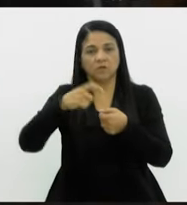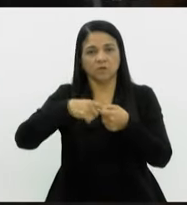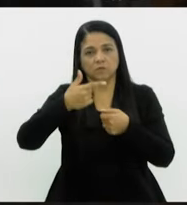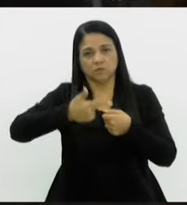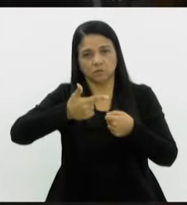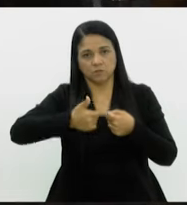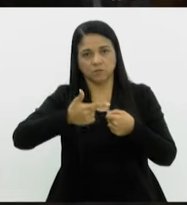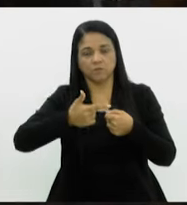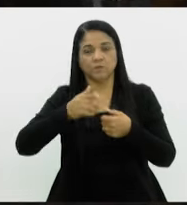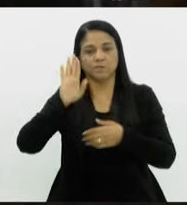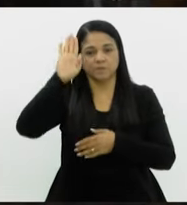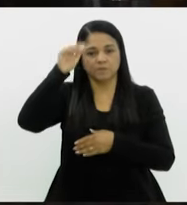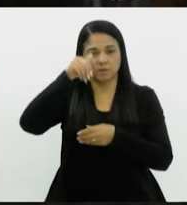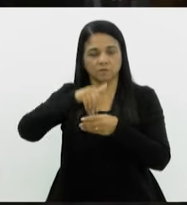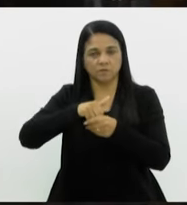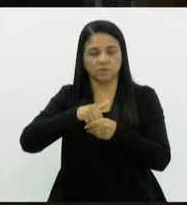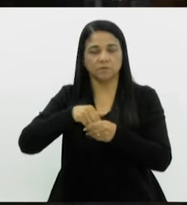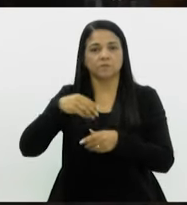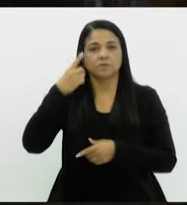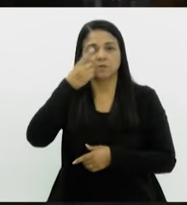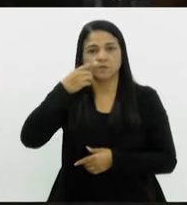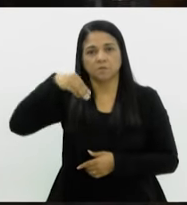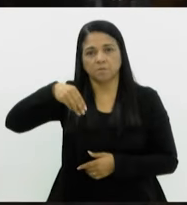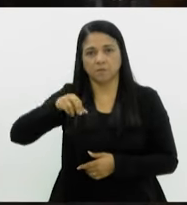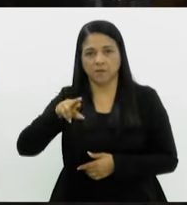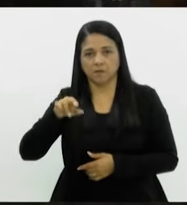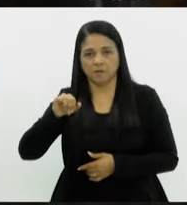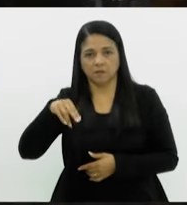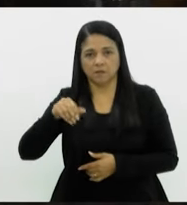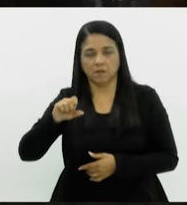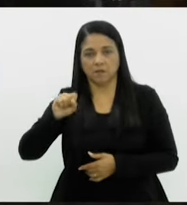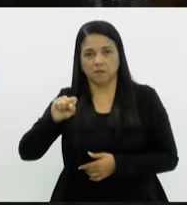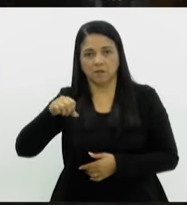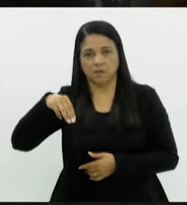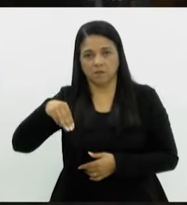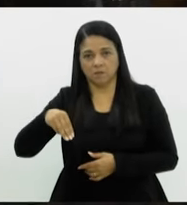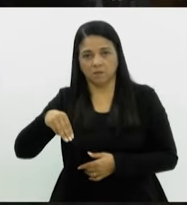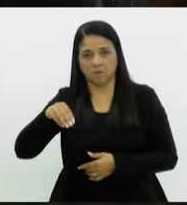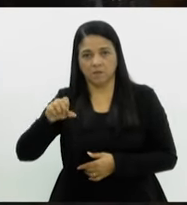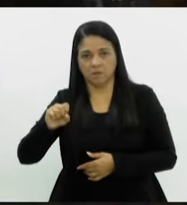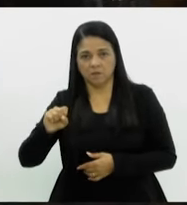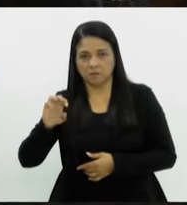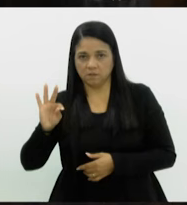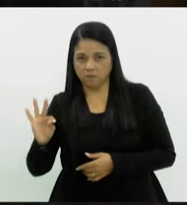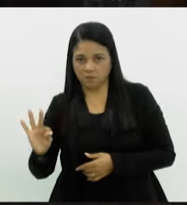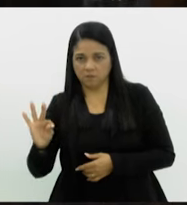Para declaração de voto, deputada Marina do MST. Declaração de voto é aqui, deputada.